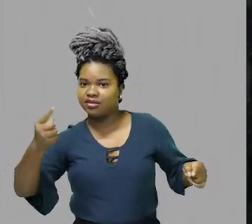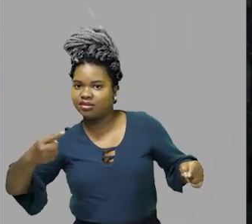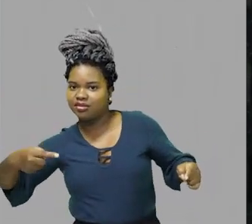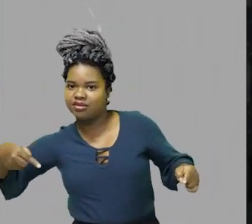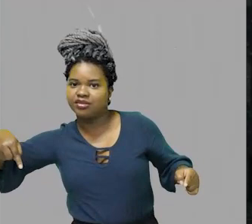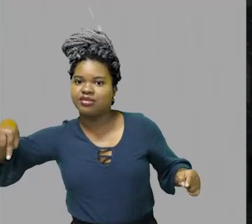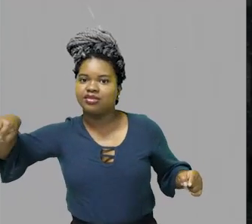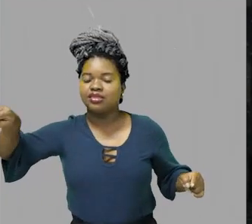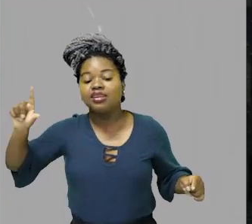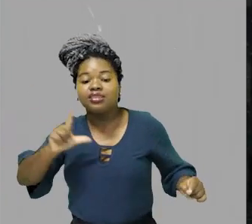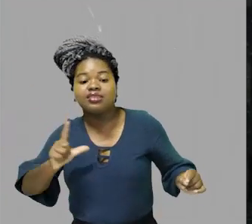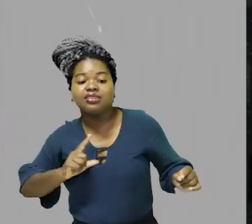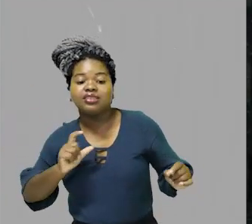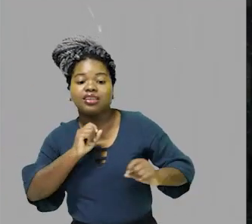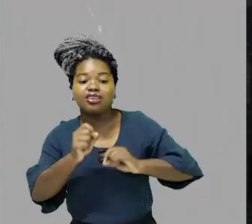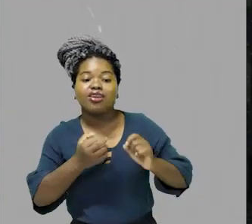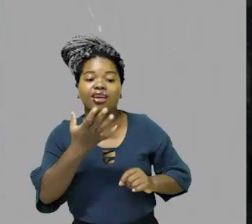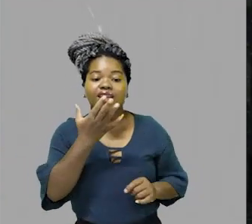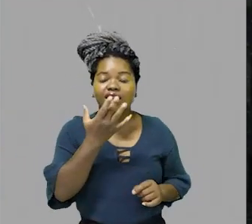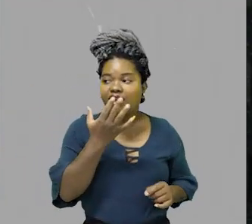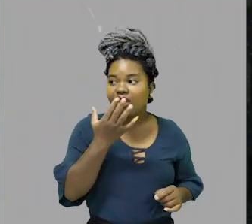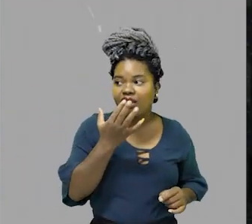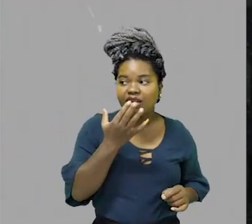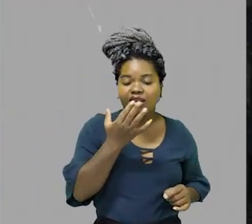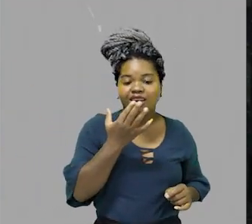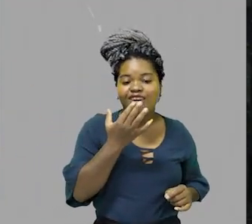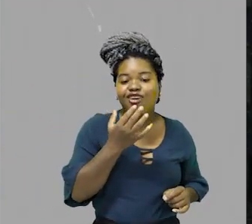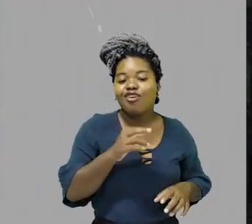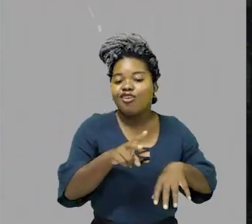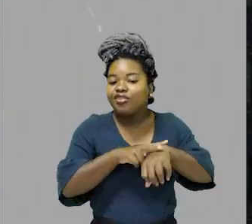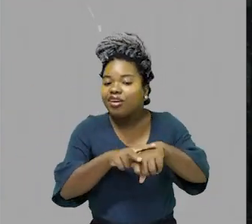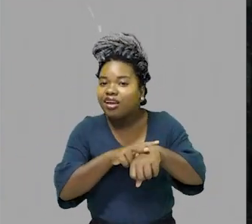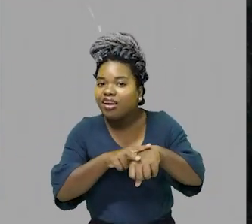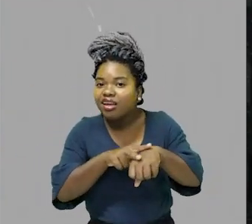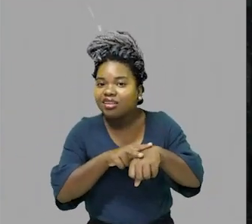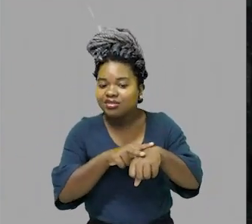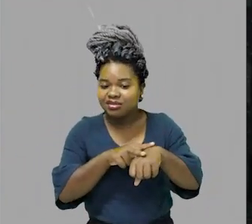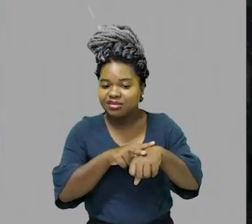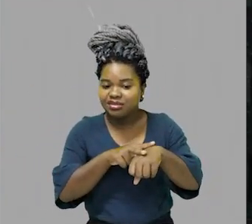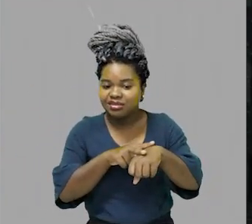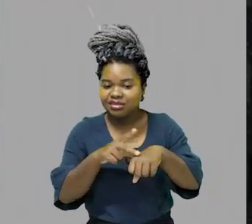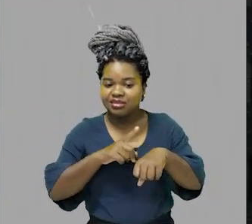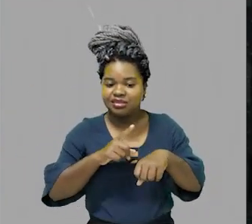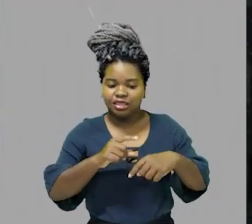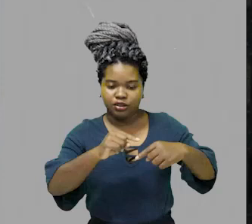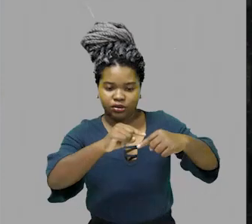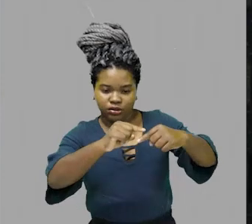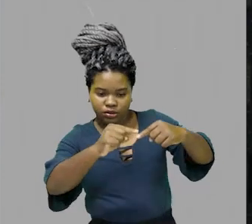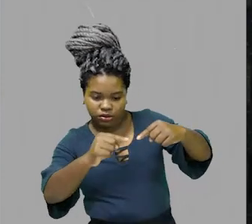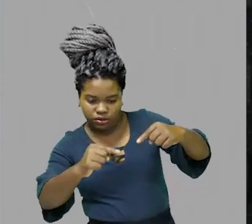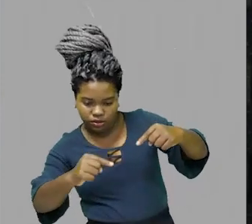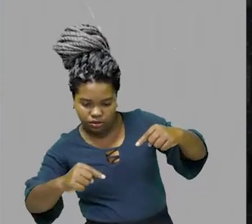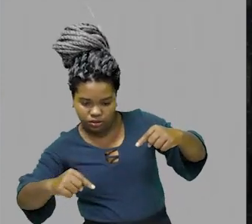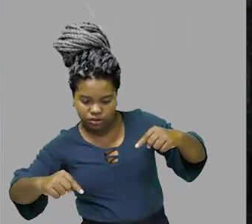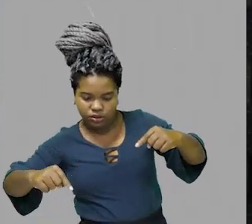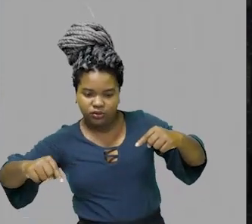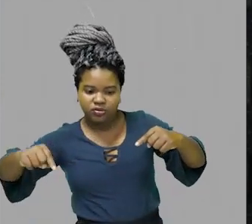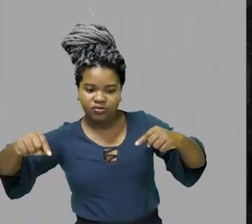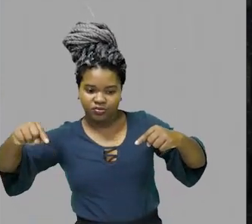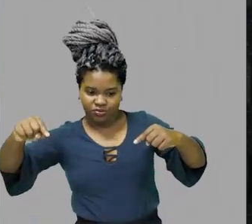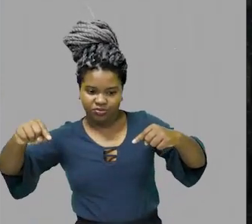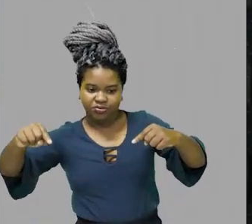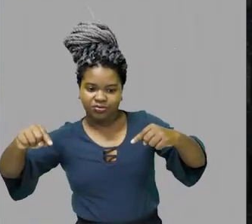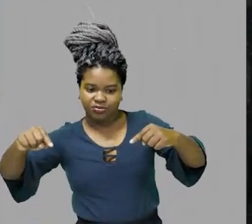ele tem aqui ó, um pedacinho, um trecho, que tem uma sequência de bases nitrogenadas. Olha